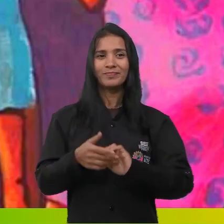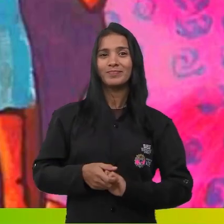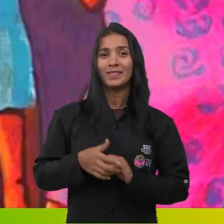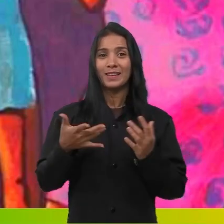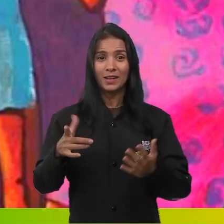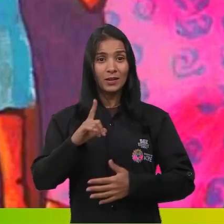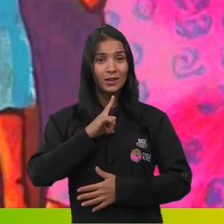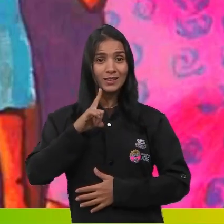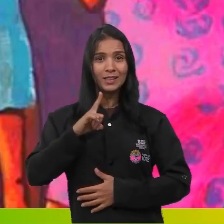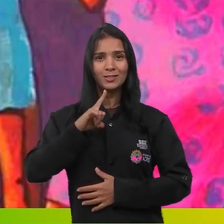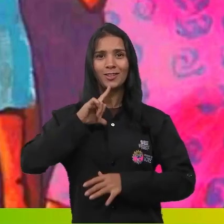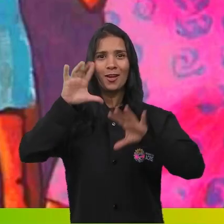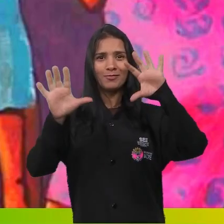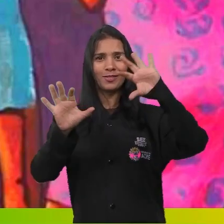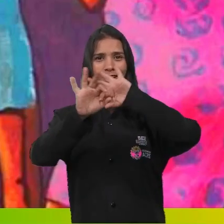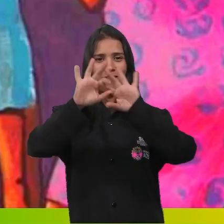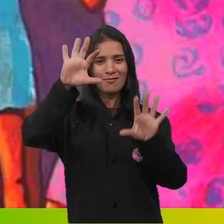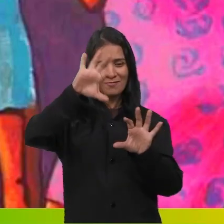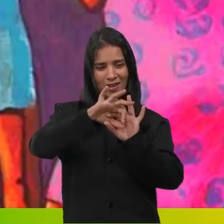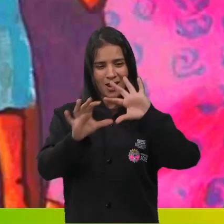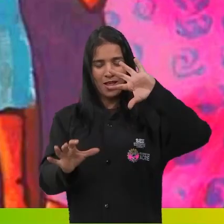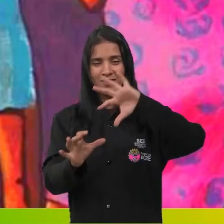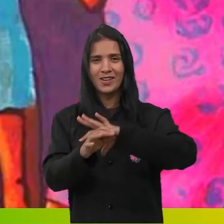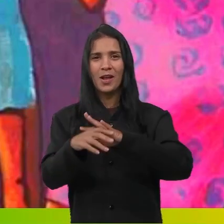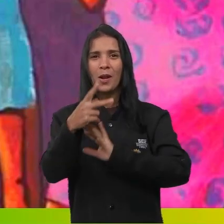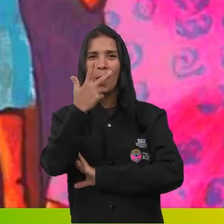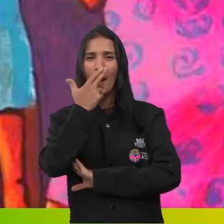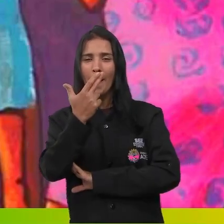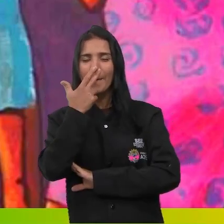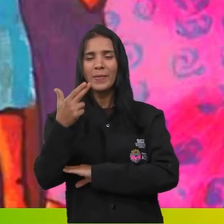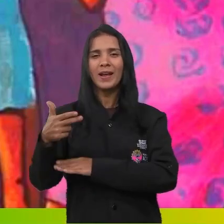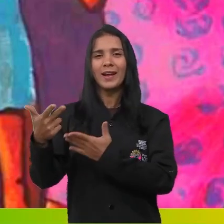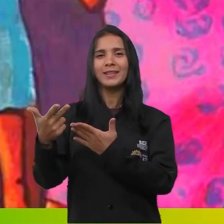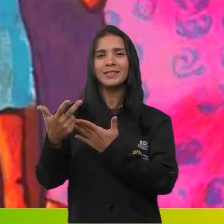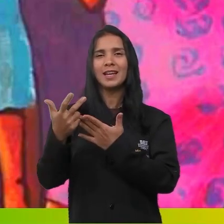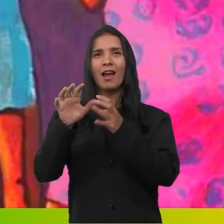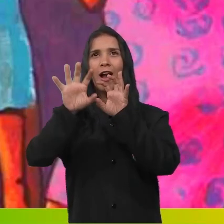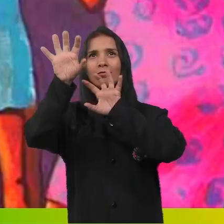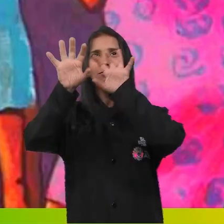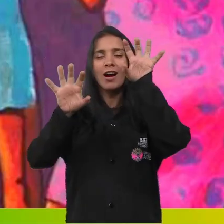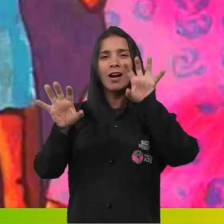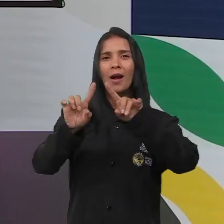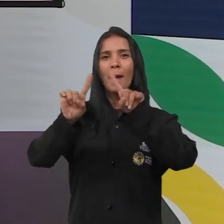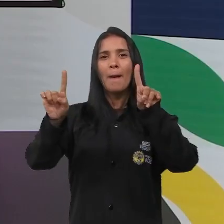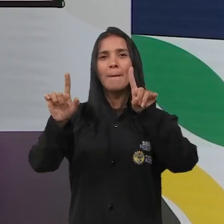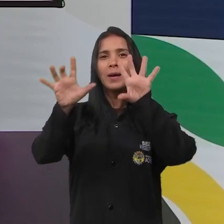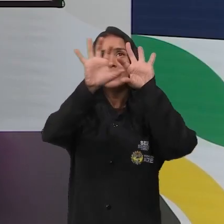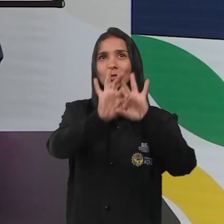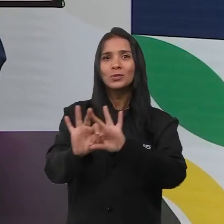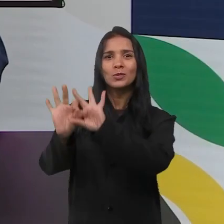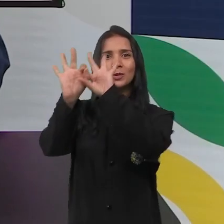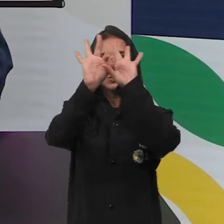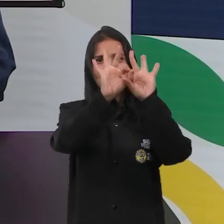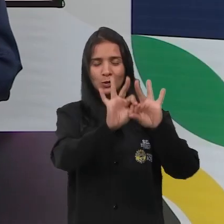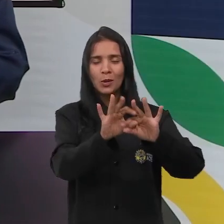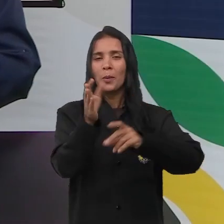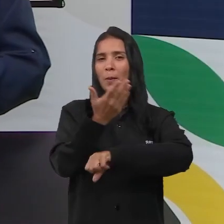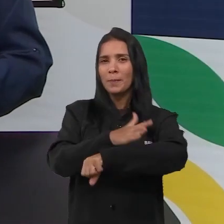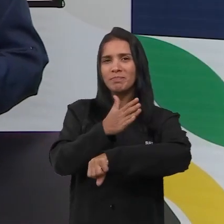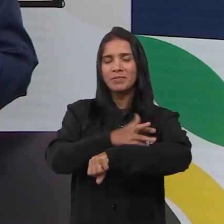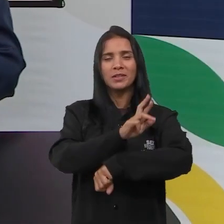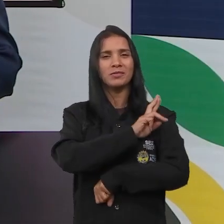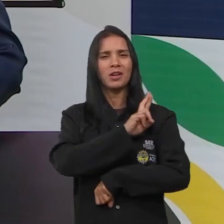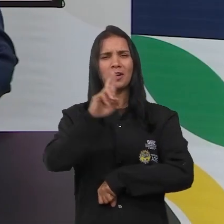mosaico religioso, ele acaba coexistindo com práticas indígenas e também cristãs. certo?